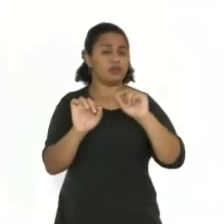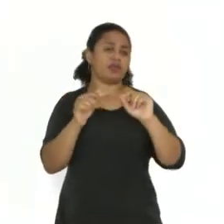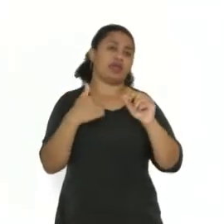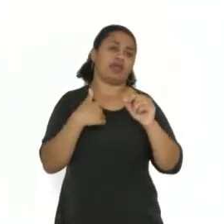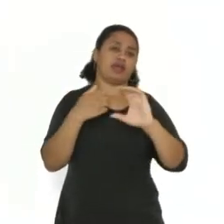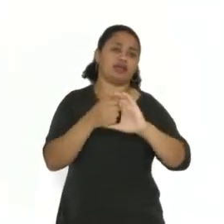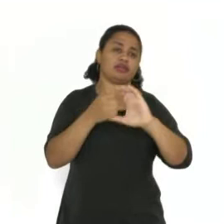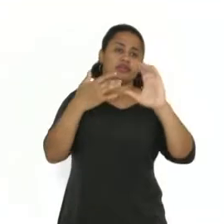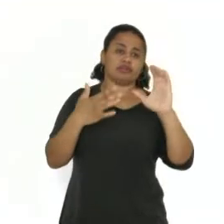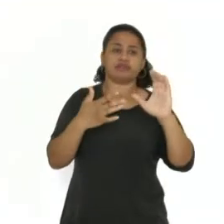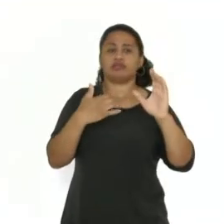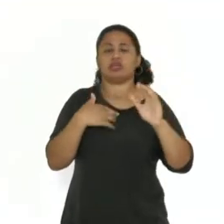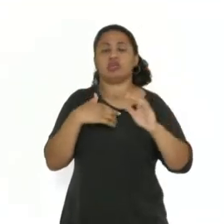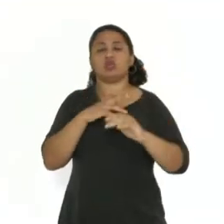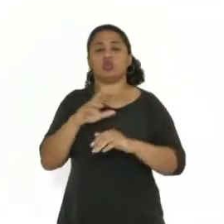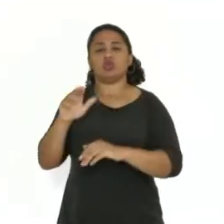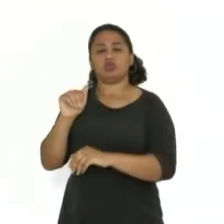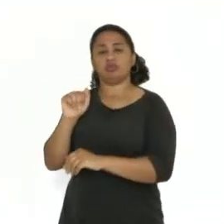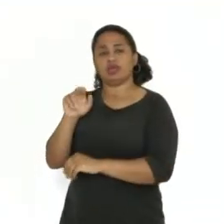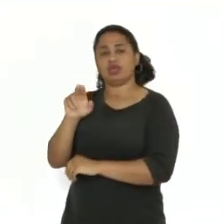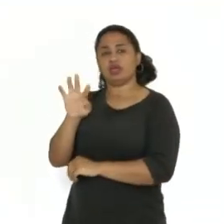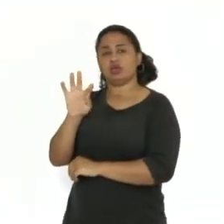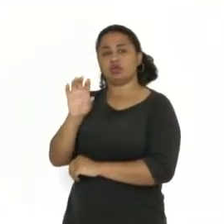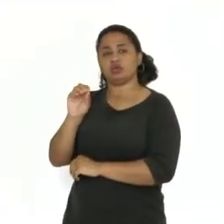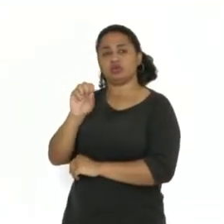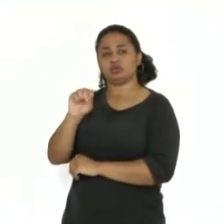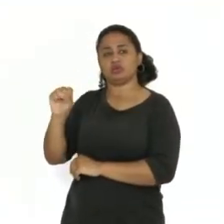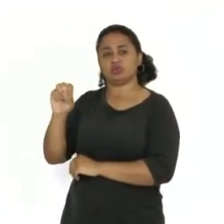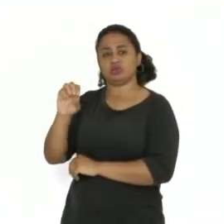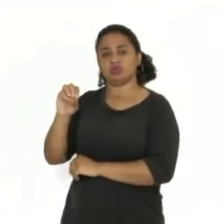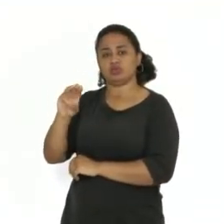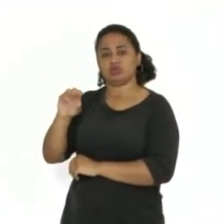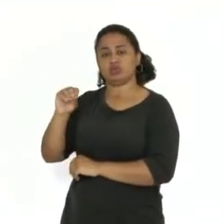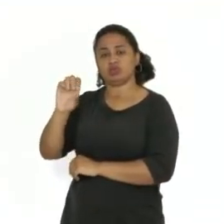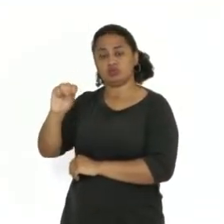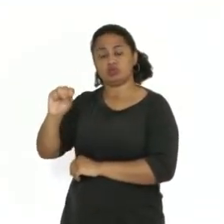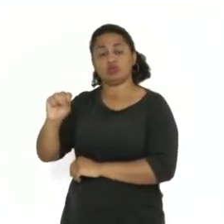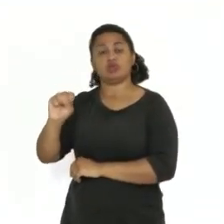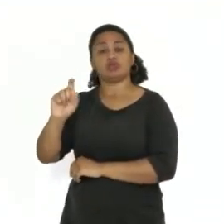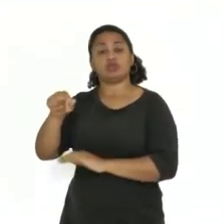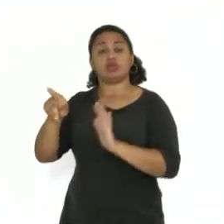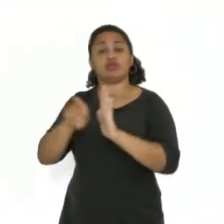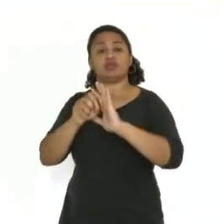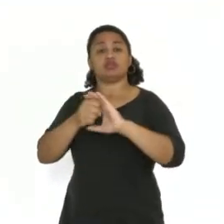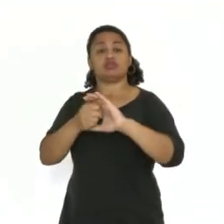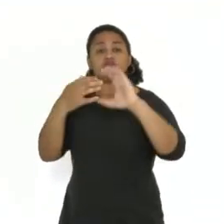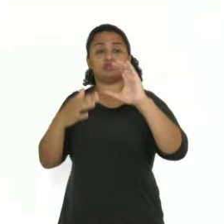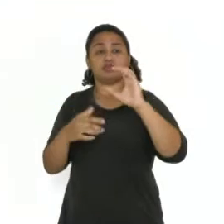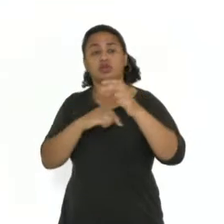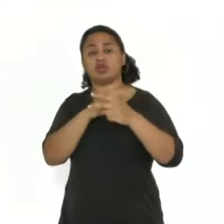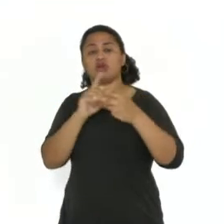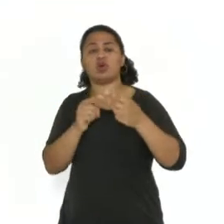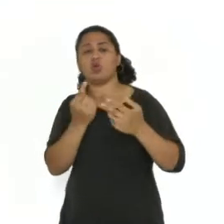a gente chama de autossomos, que vão definir então as características. E o último par a gente